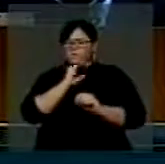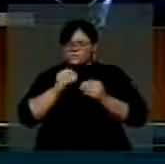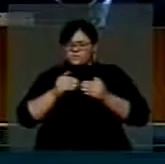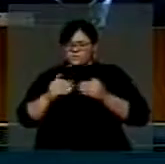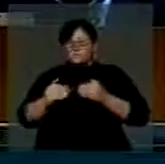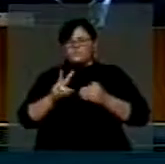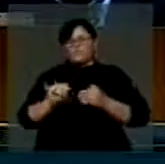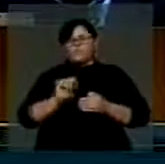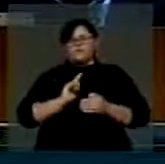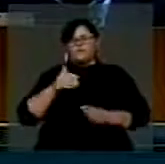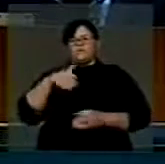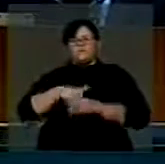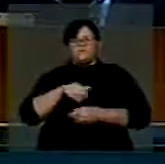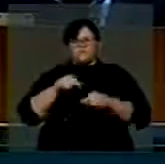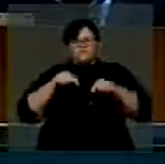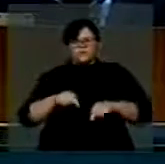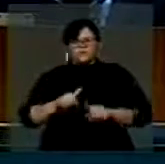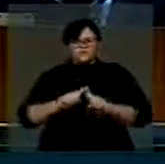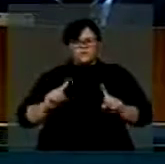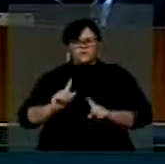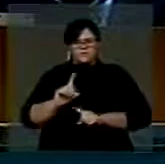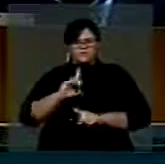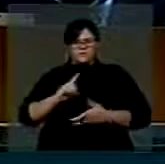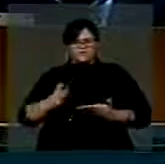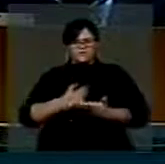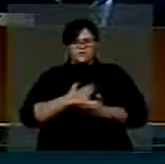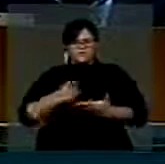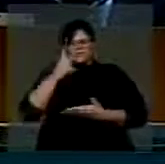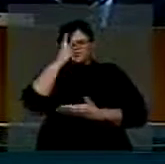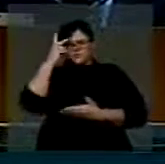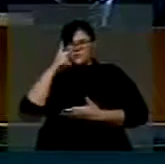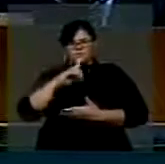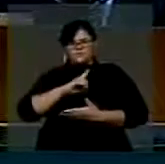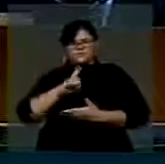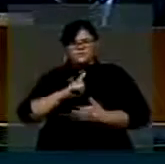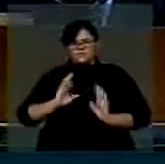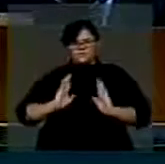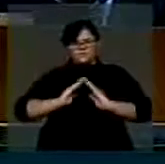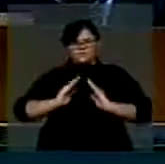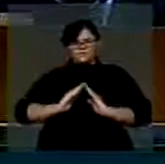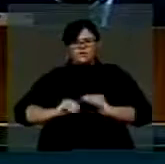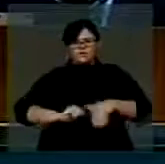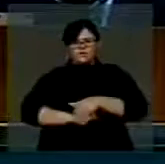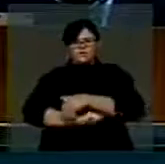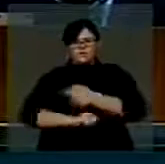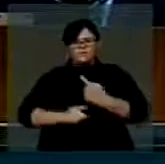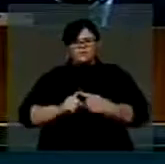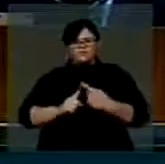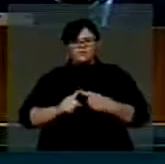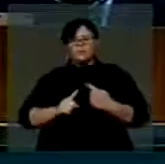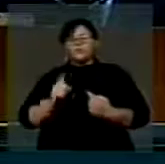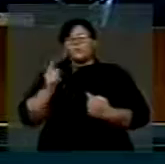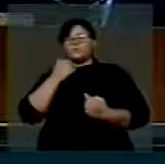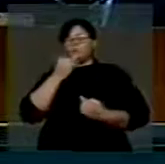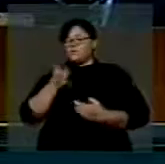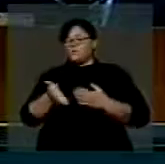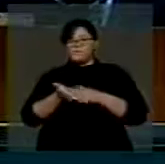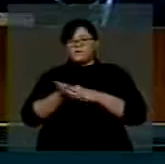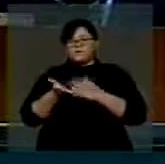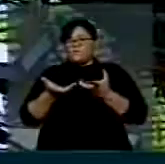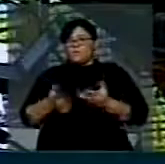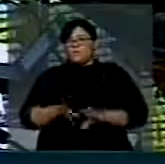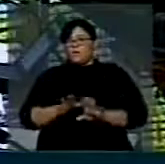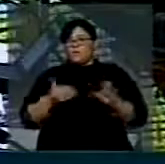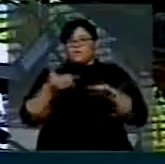votação aqui. Tem algumas pessoas que são moradores de rua porque não compensa para eles ir para